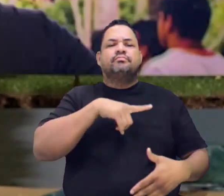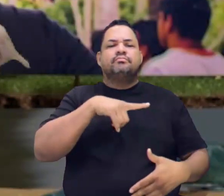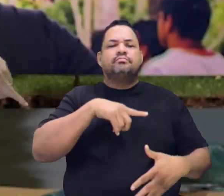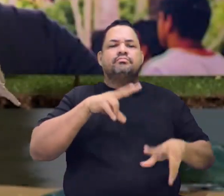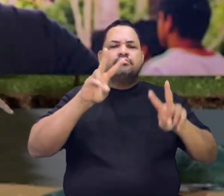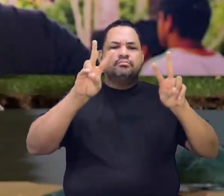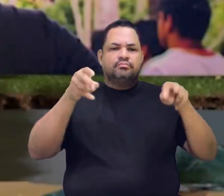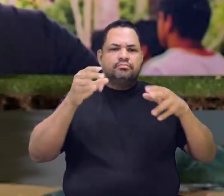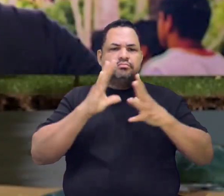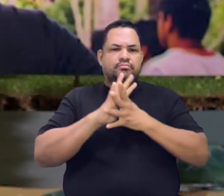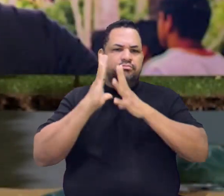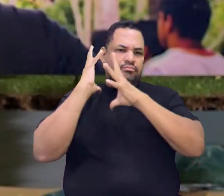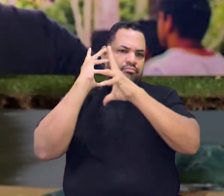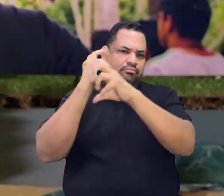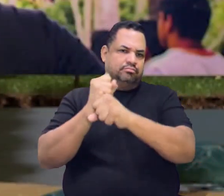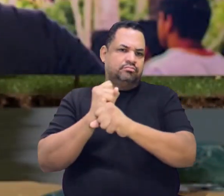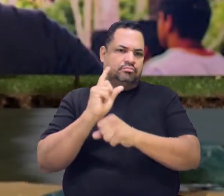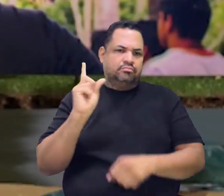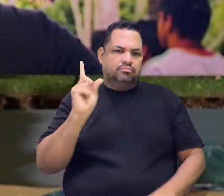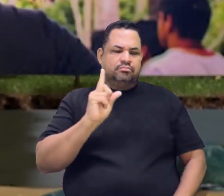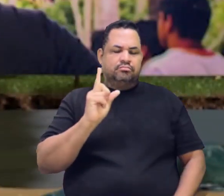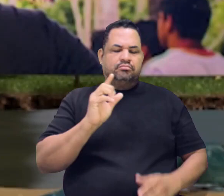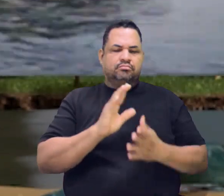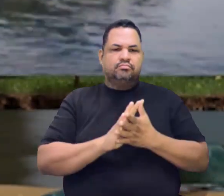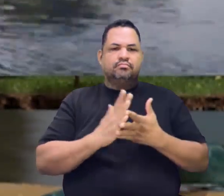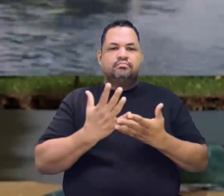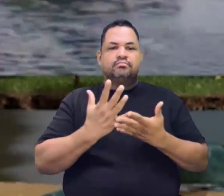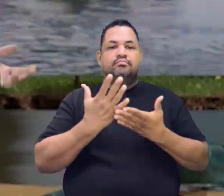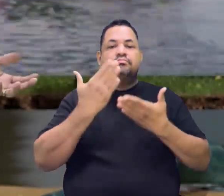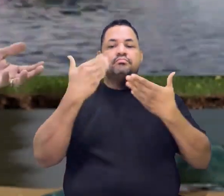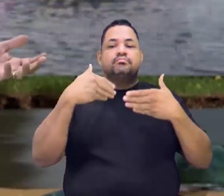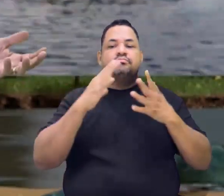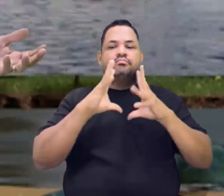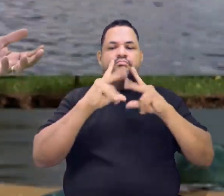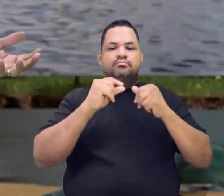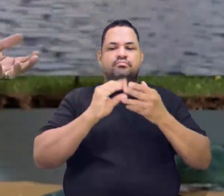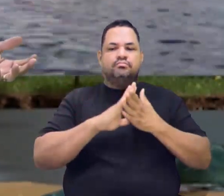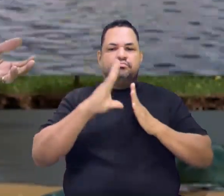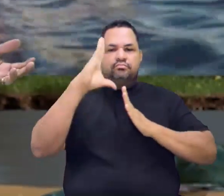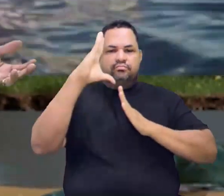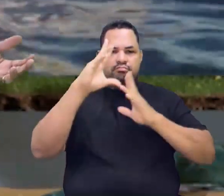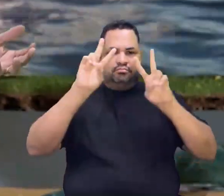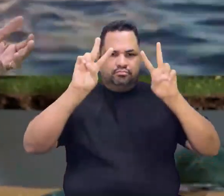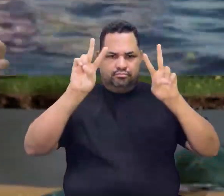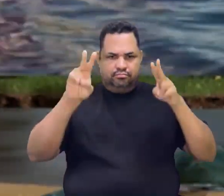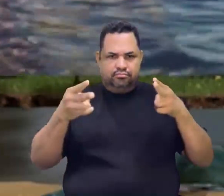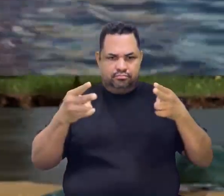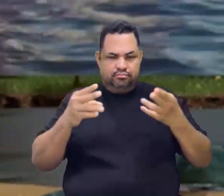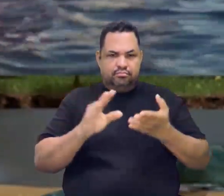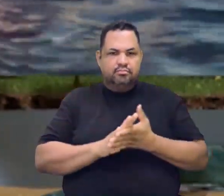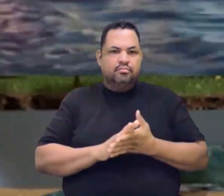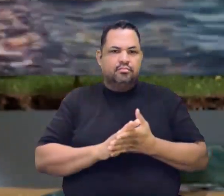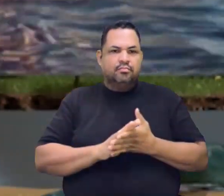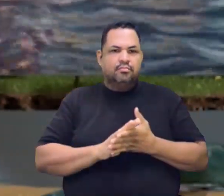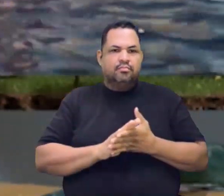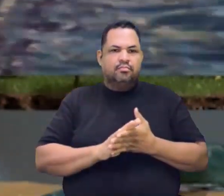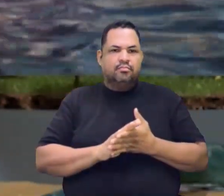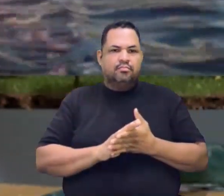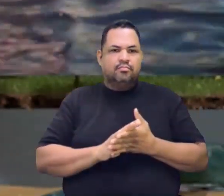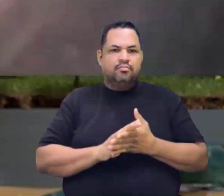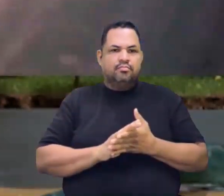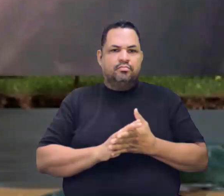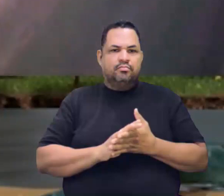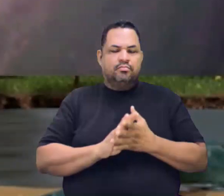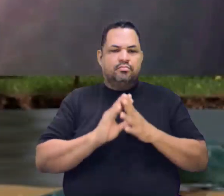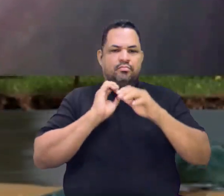cair esses assuntos da revisão? Não. A prova vai cair todos os assuntos. Tá bom? Porque assim,